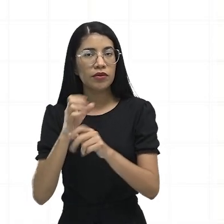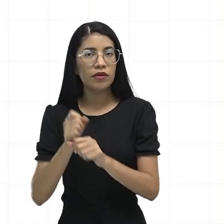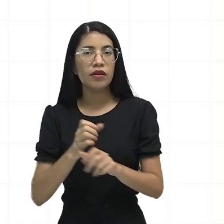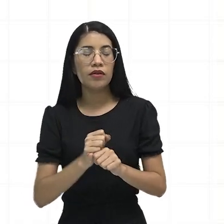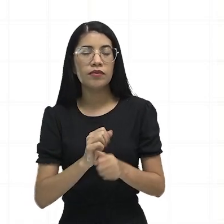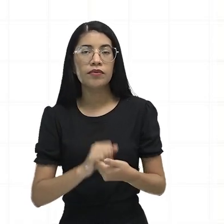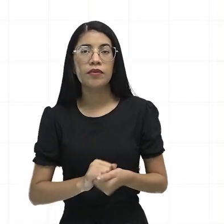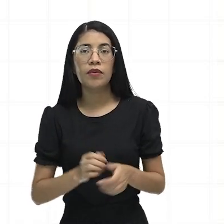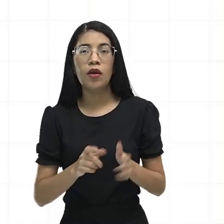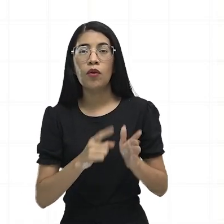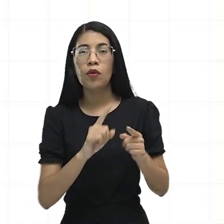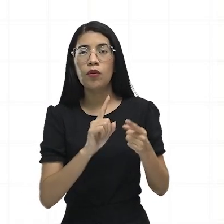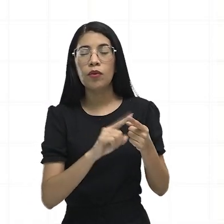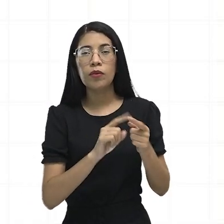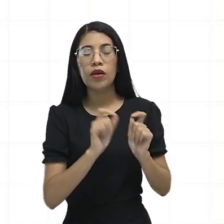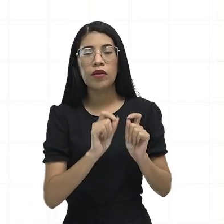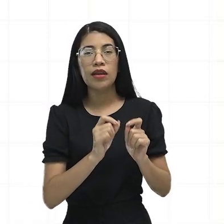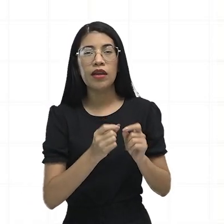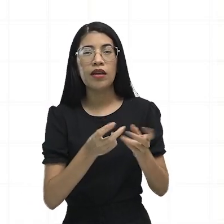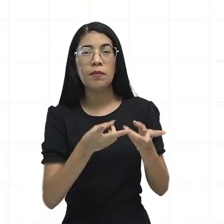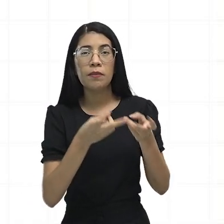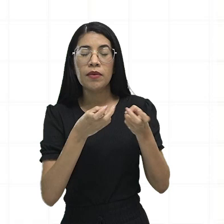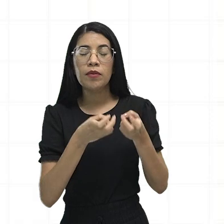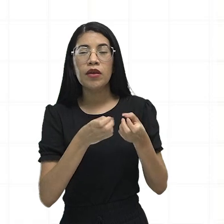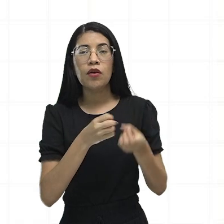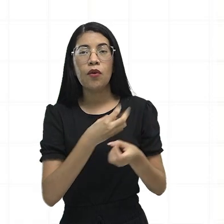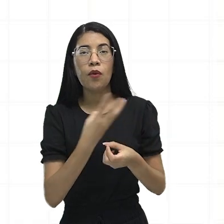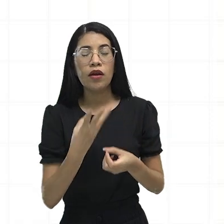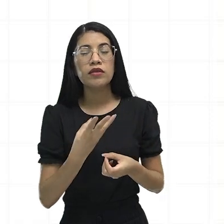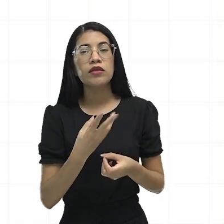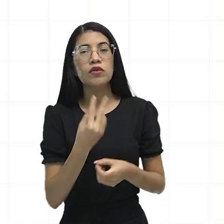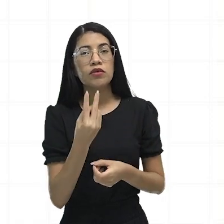vamos lá, o primeiro passo é o seguinte: identificar as grandezas